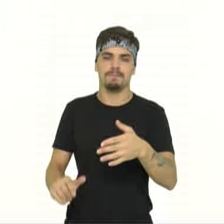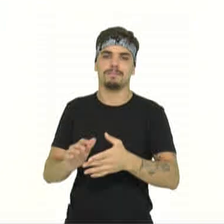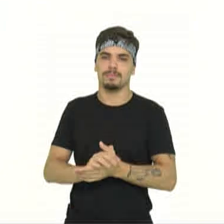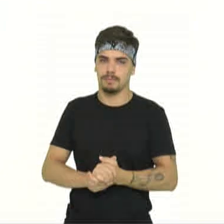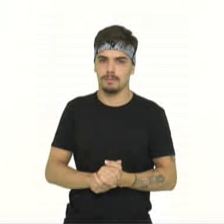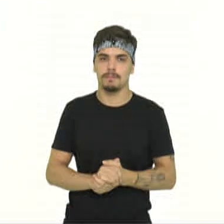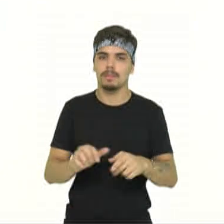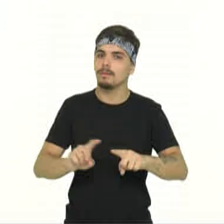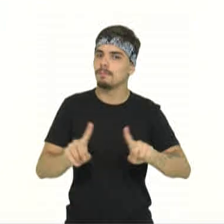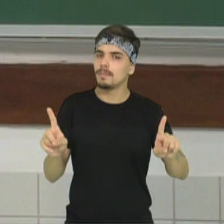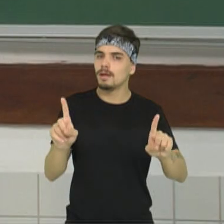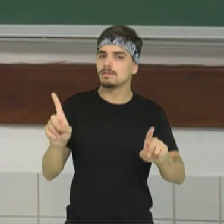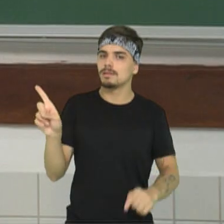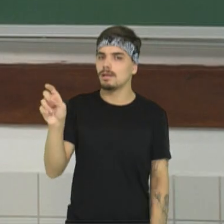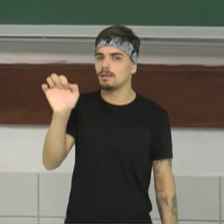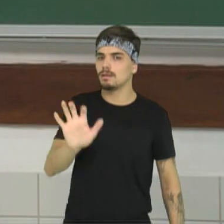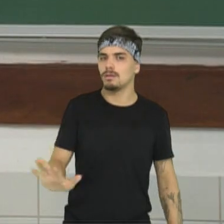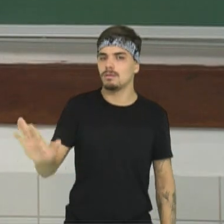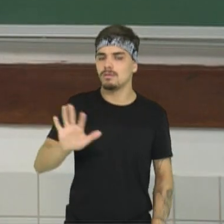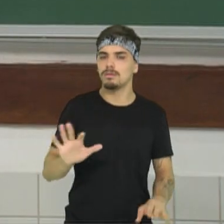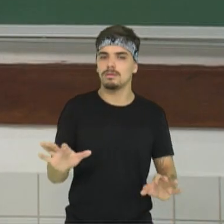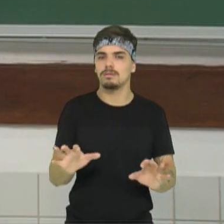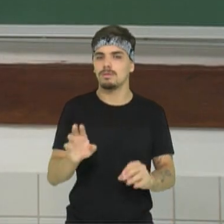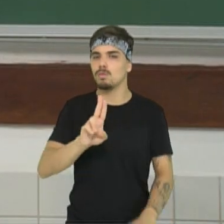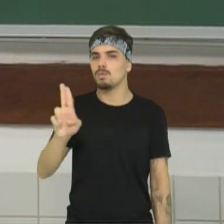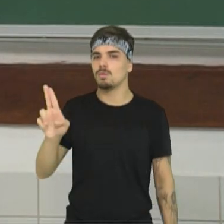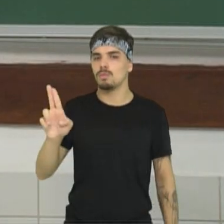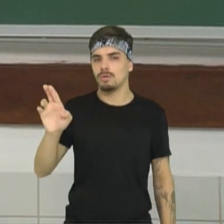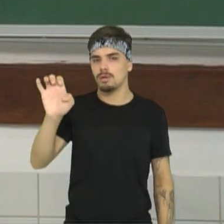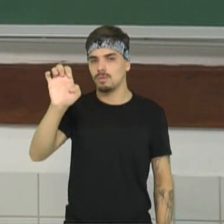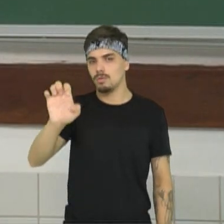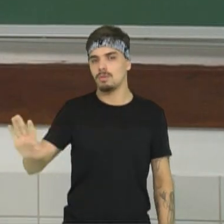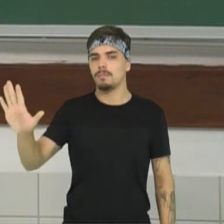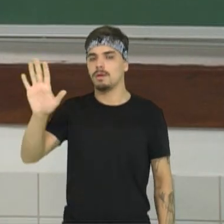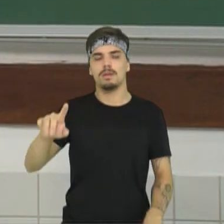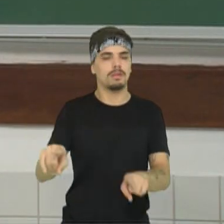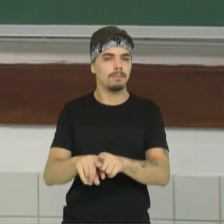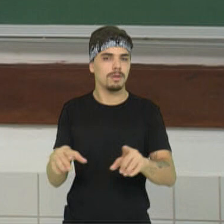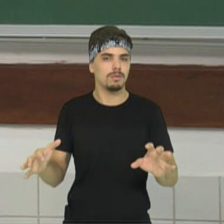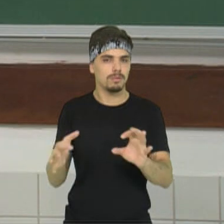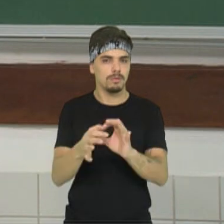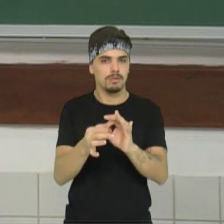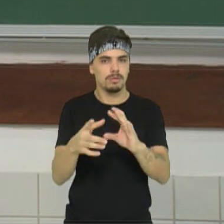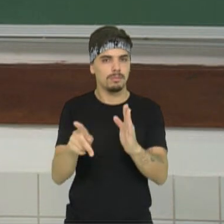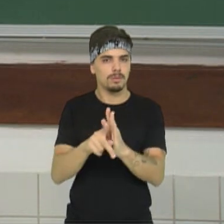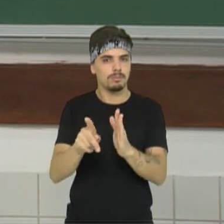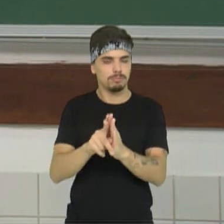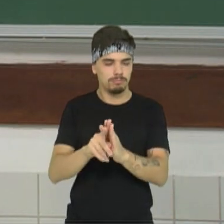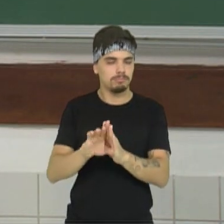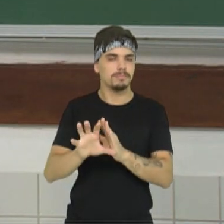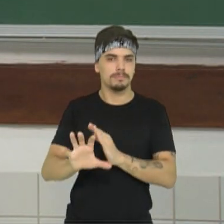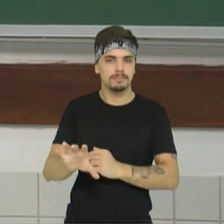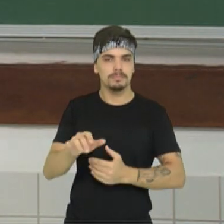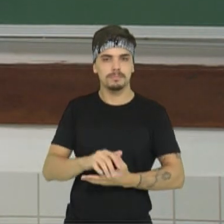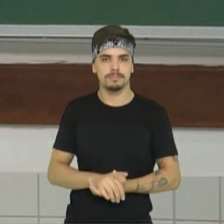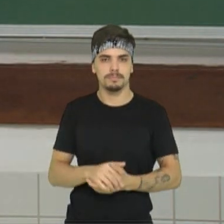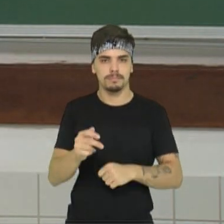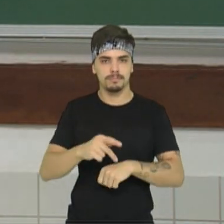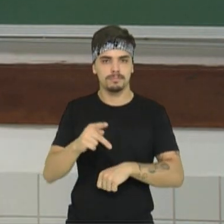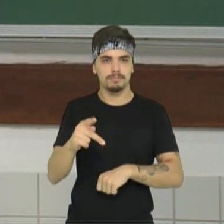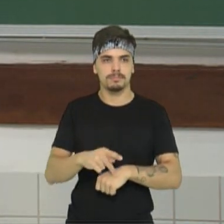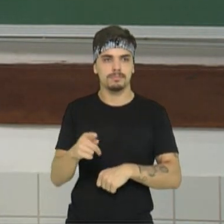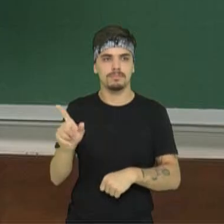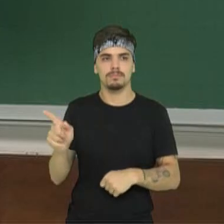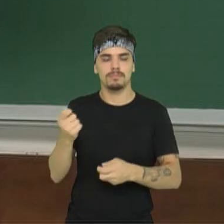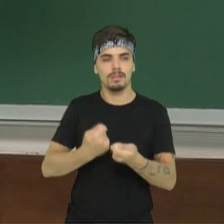planeta. Porém, na Europa, com a União Europeia, a união desses países, né, que fazem parte desse